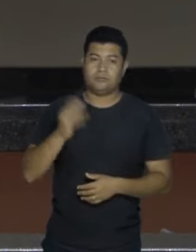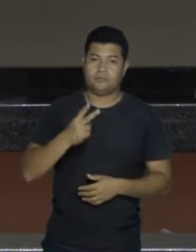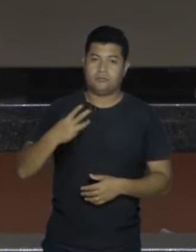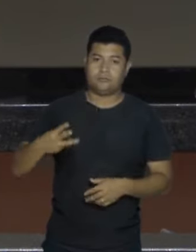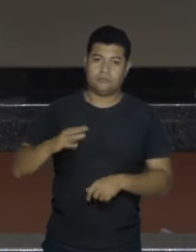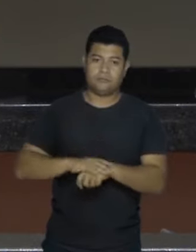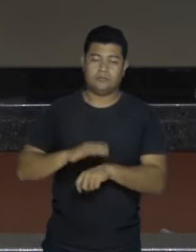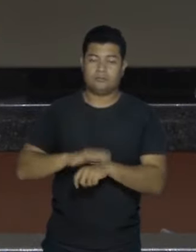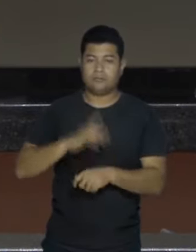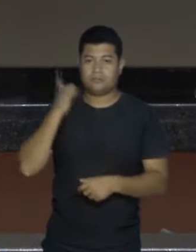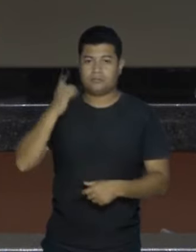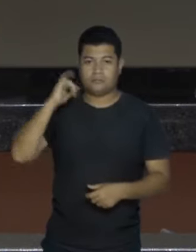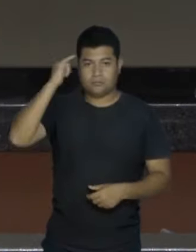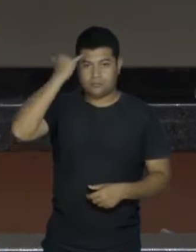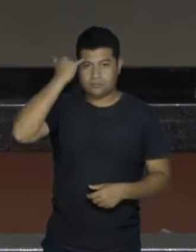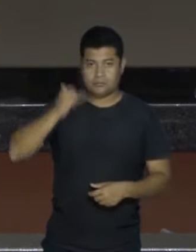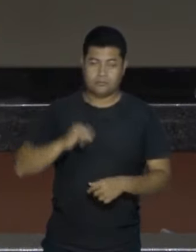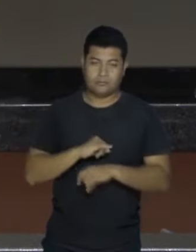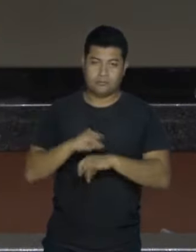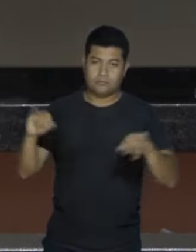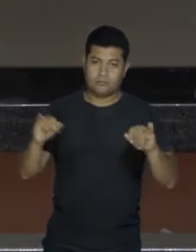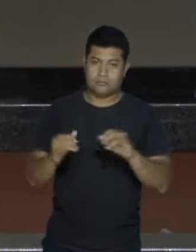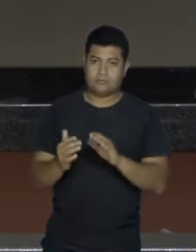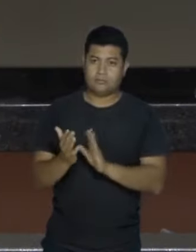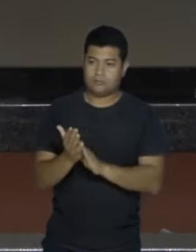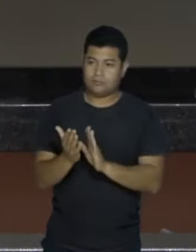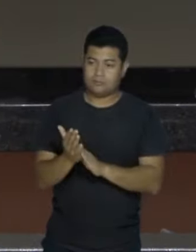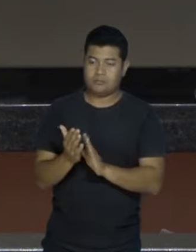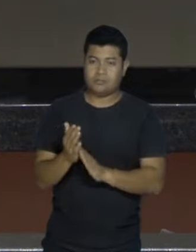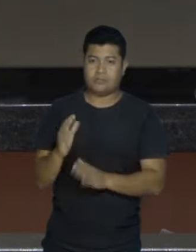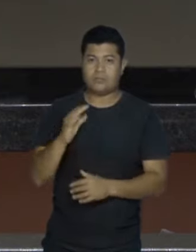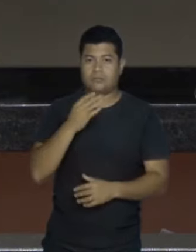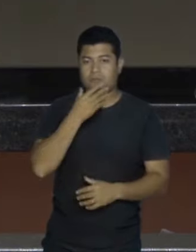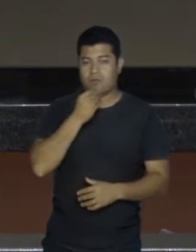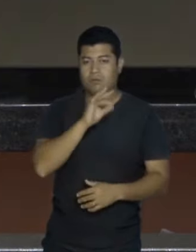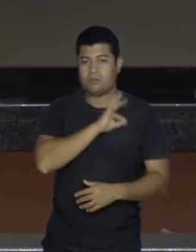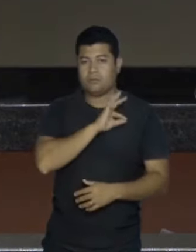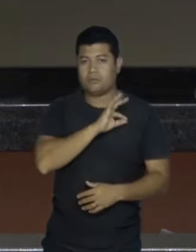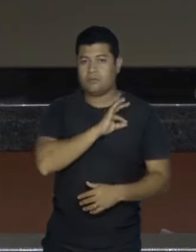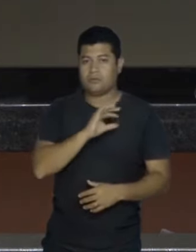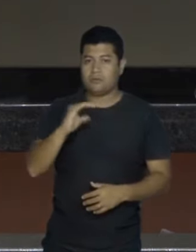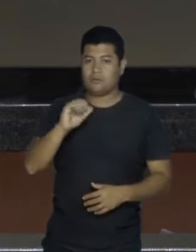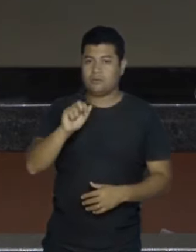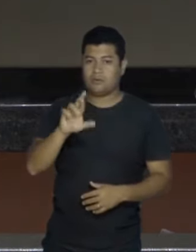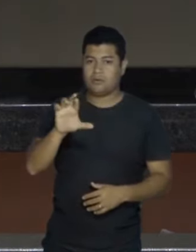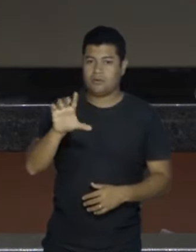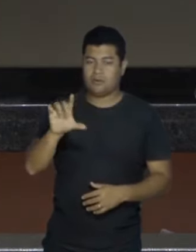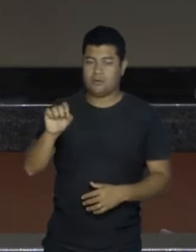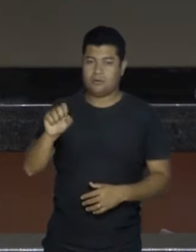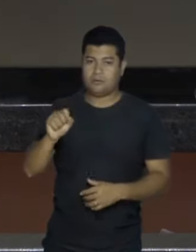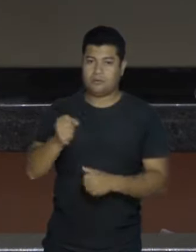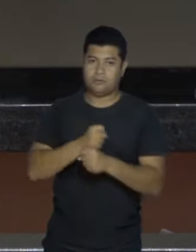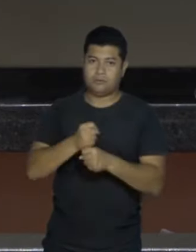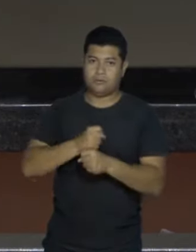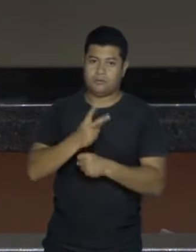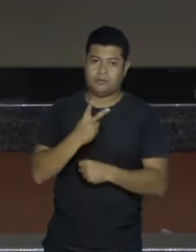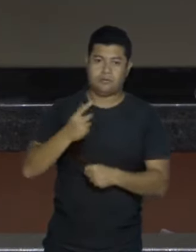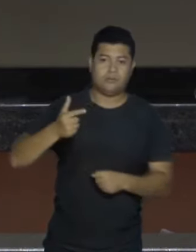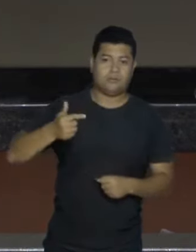Jair Mioto manifestando aplausos aos Sargento Carlos Roberto Garcia pelos 27 anos de